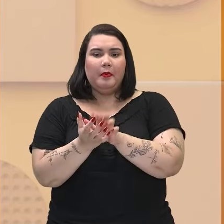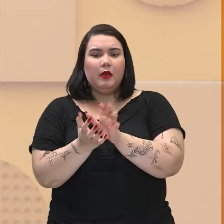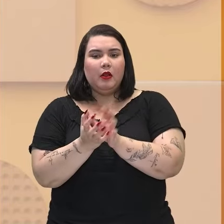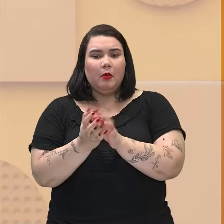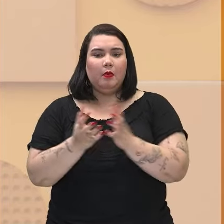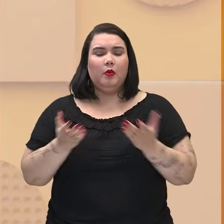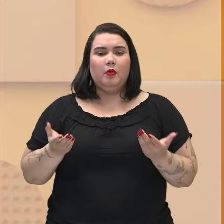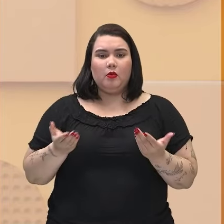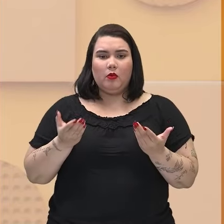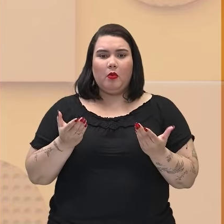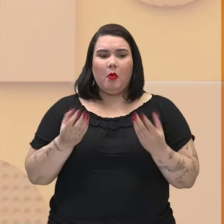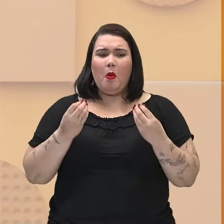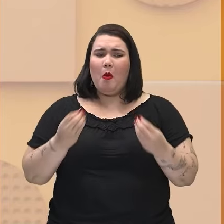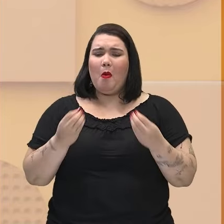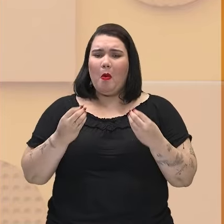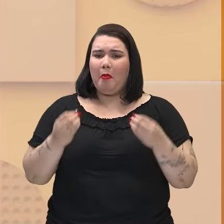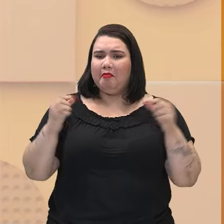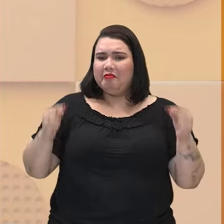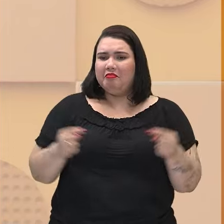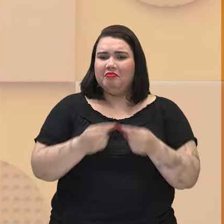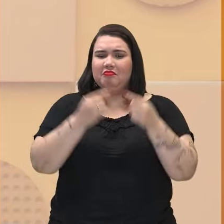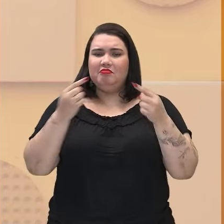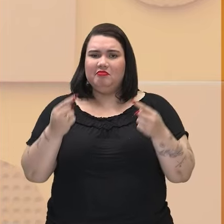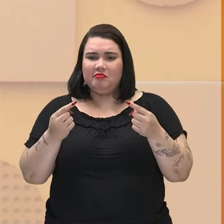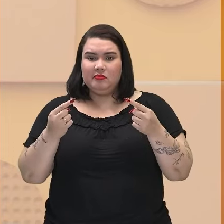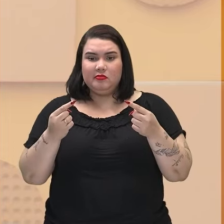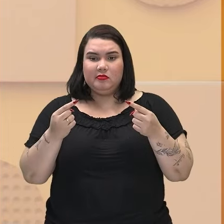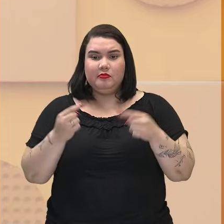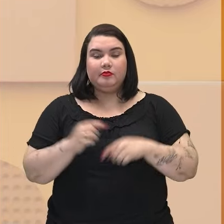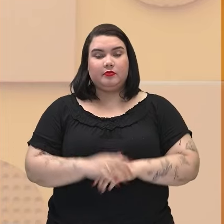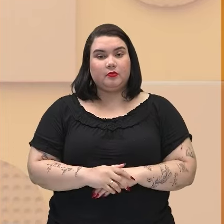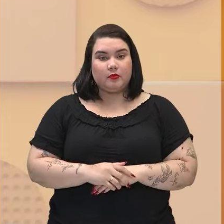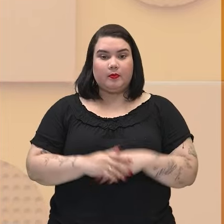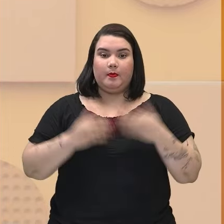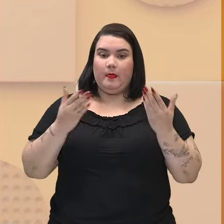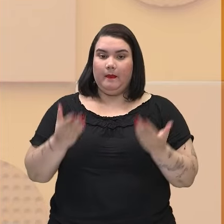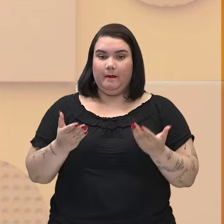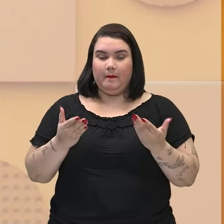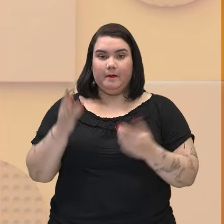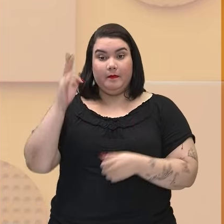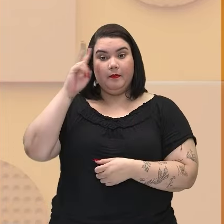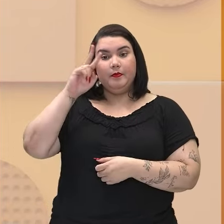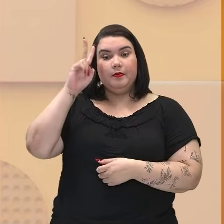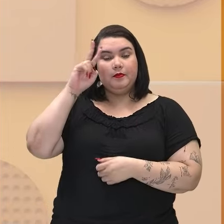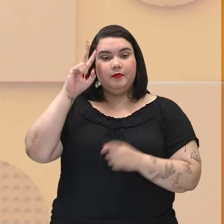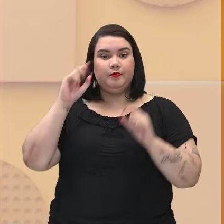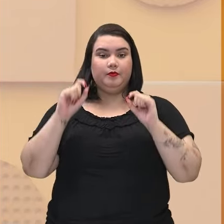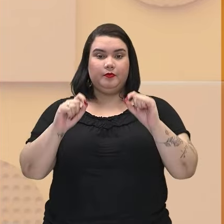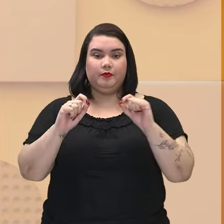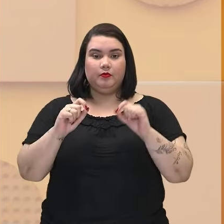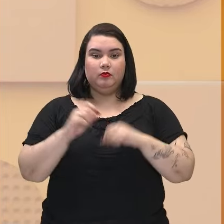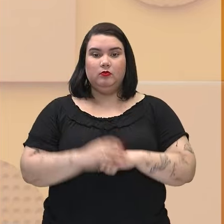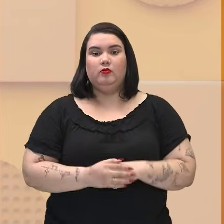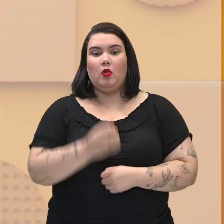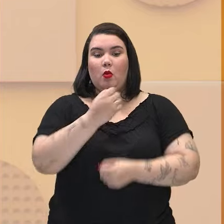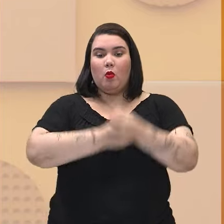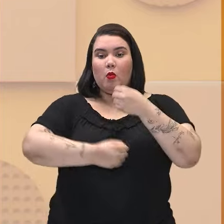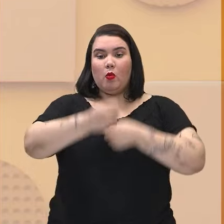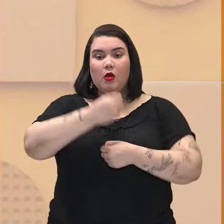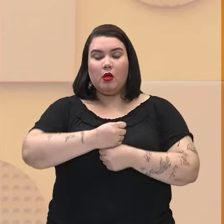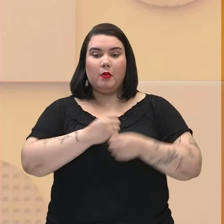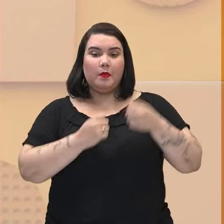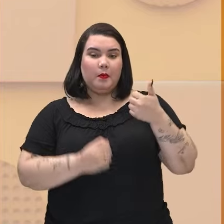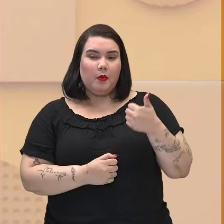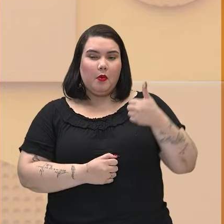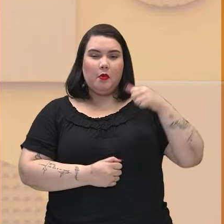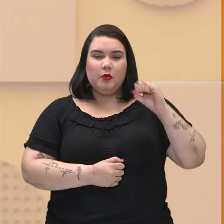O que tem a ver uma coisa com a outra? Gente, lembra que em 1807 nós